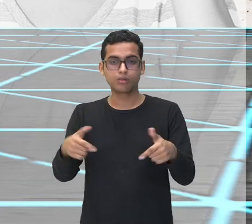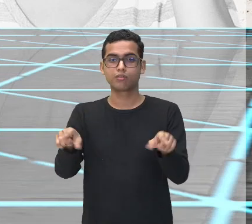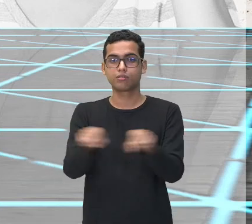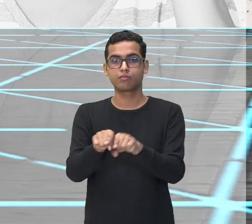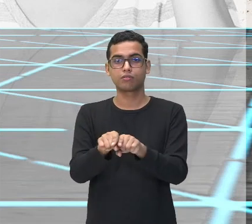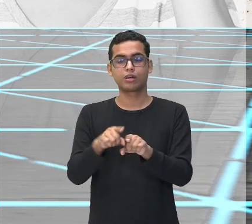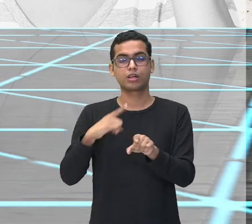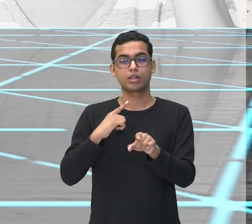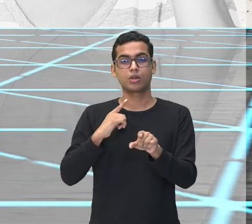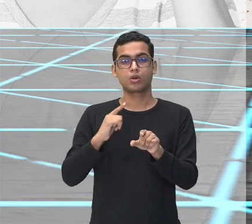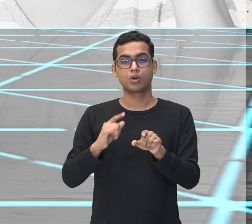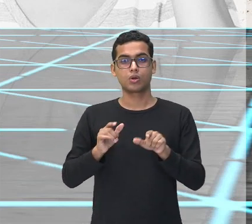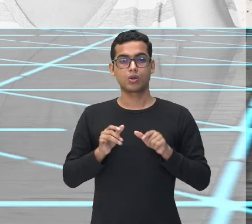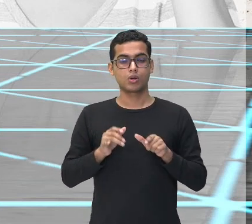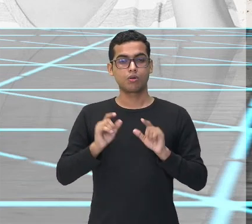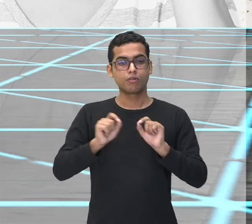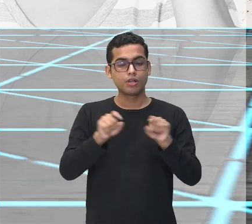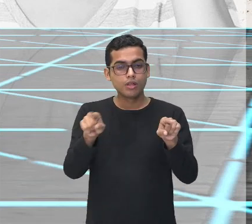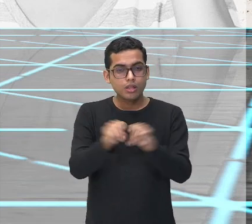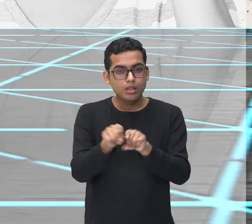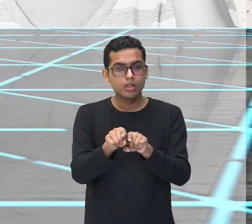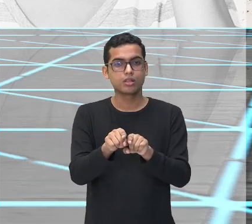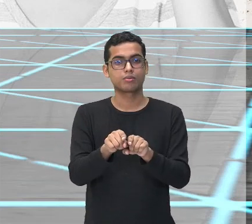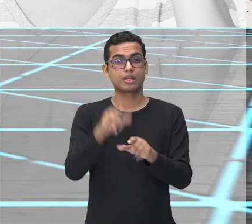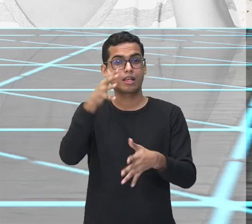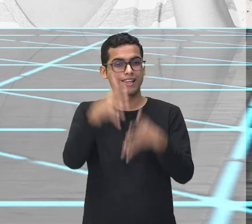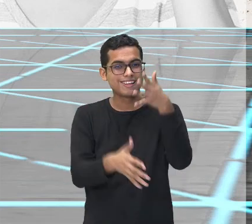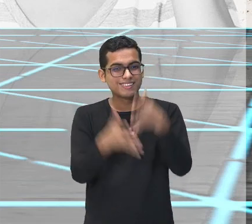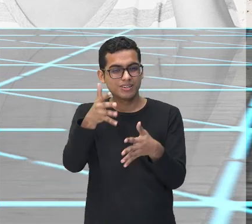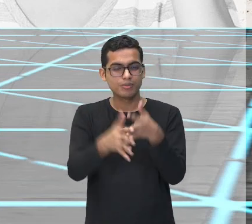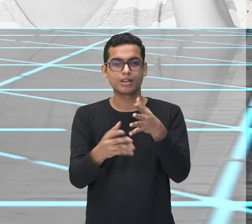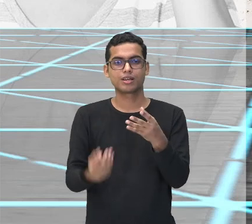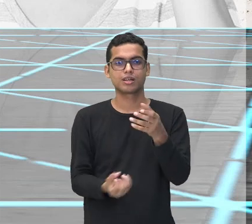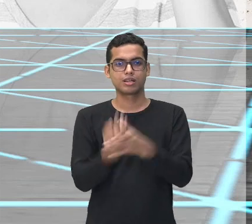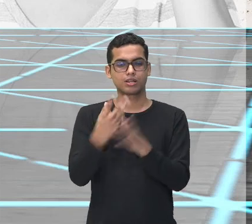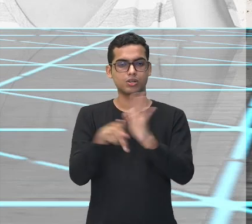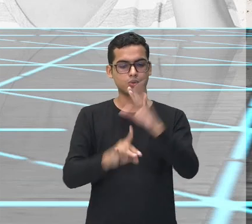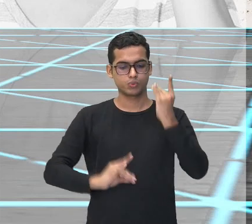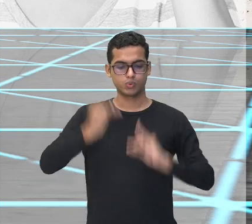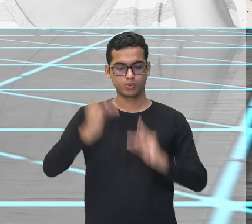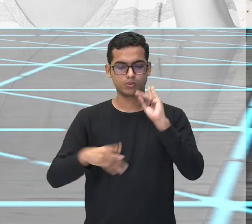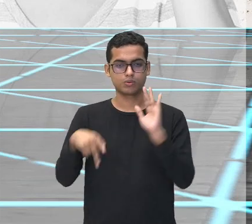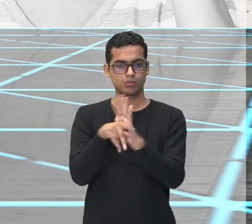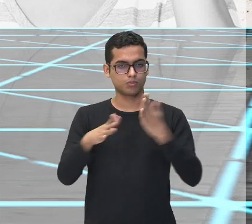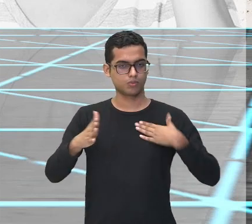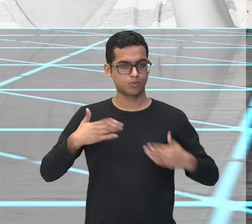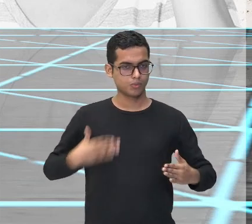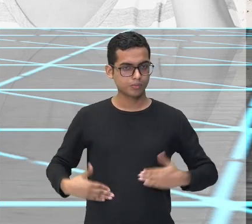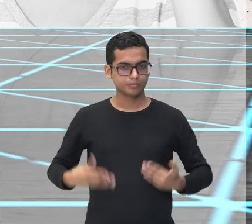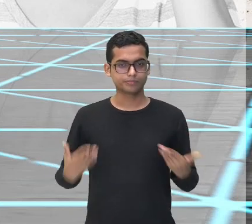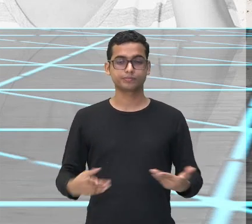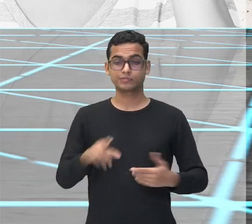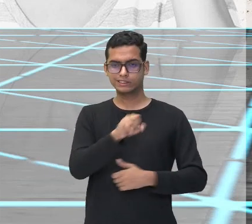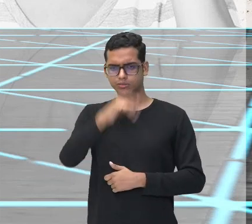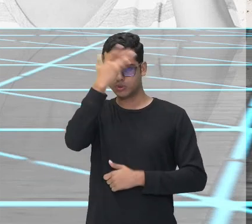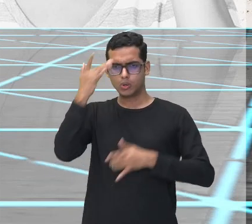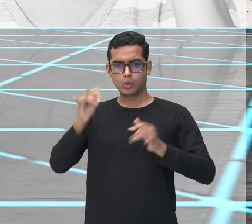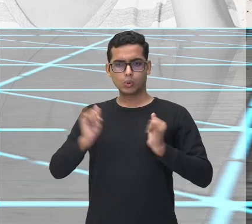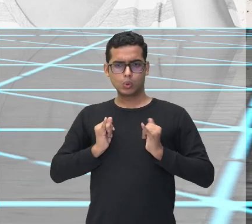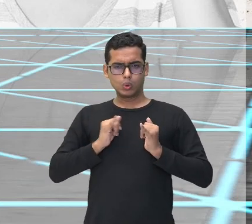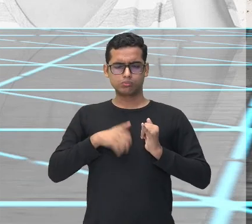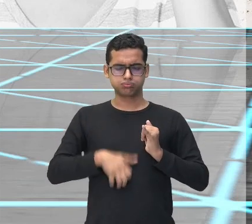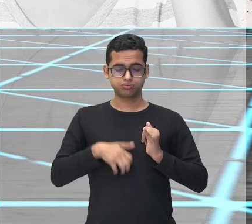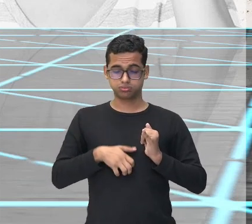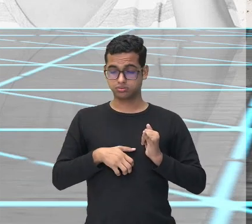corpo, como, por exemplo, o cortisol, que está ligado ali ao estresse. Então, quanto mais sedentária uma pessoa mais produção